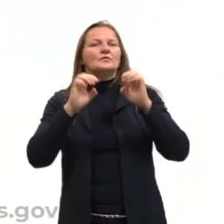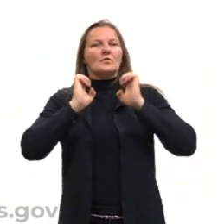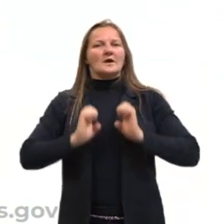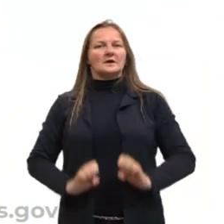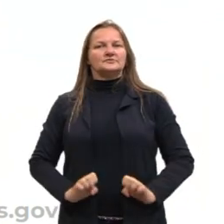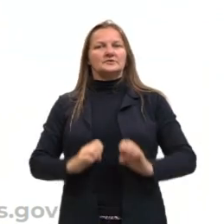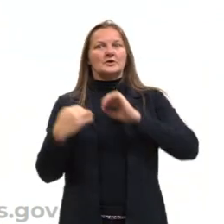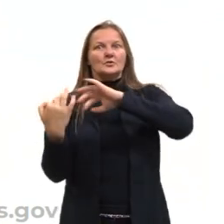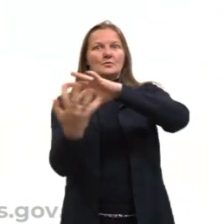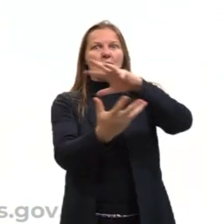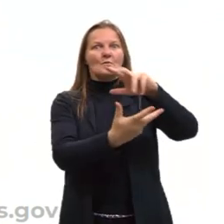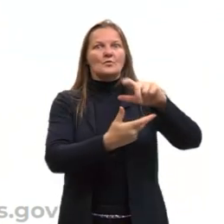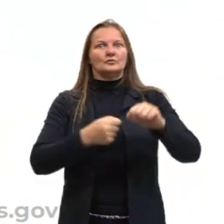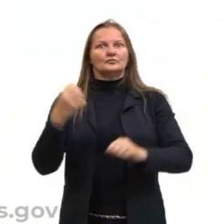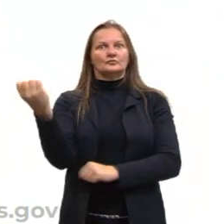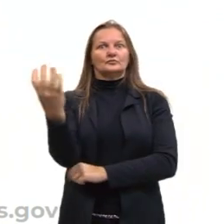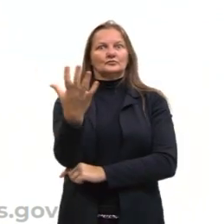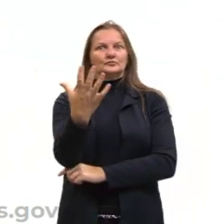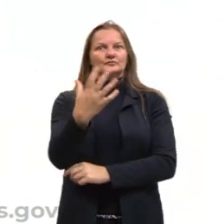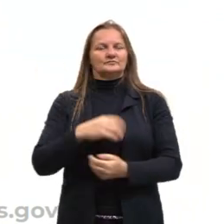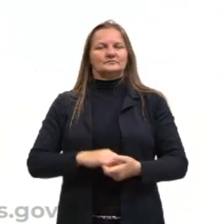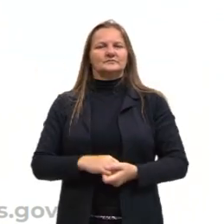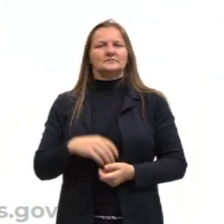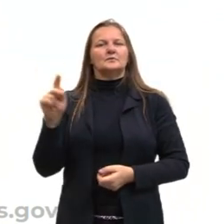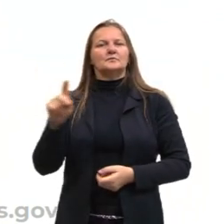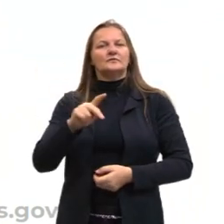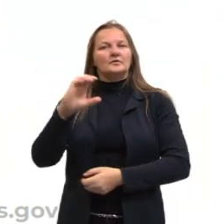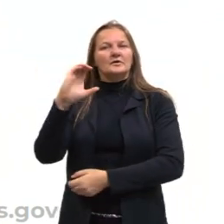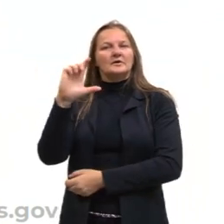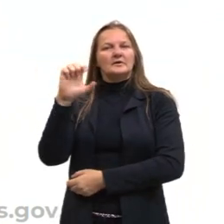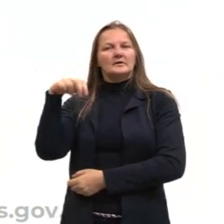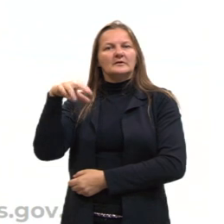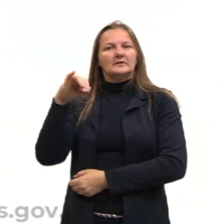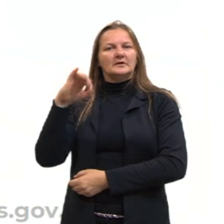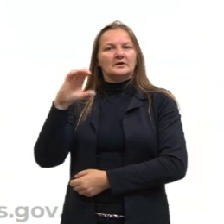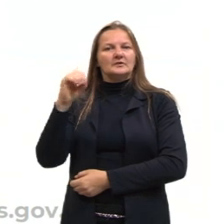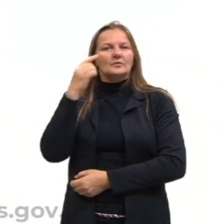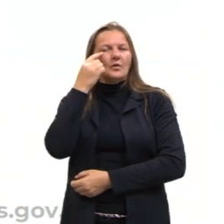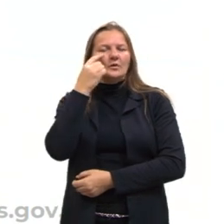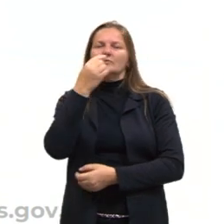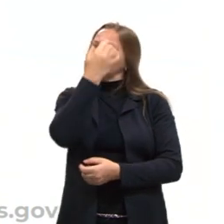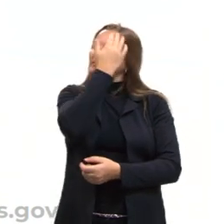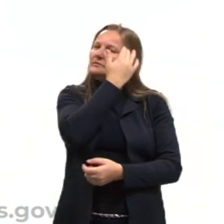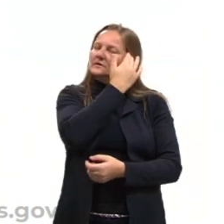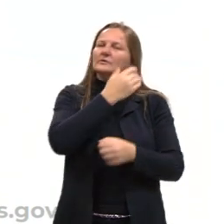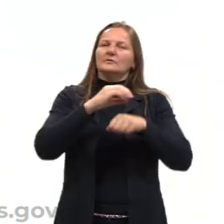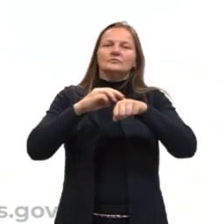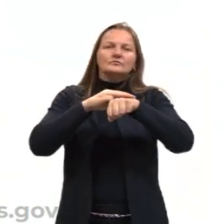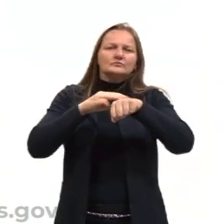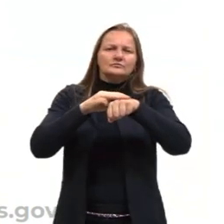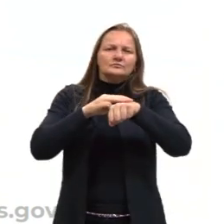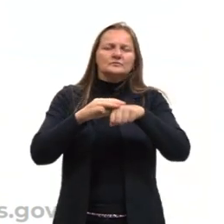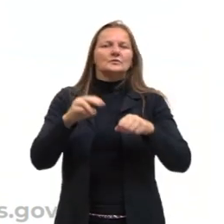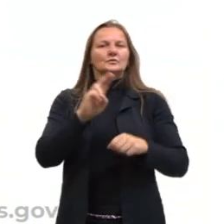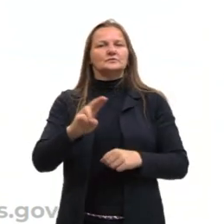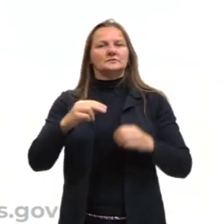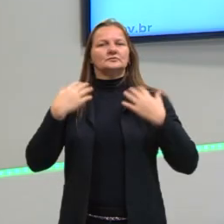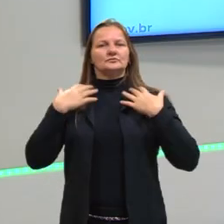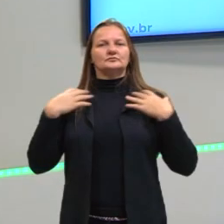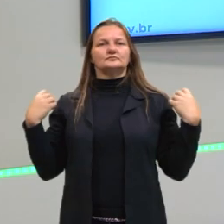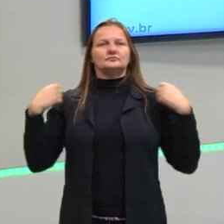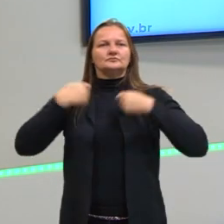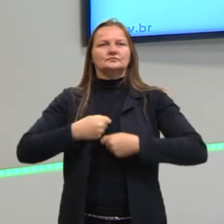ética no mundo contemporâneo Eu sou professor clênio mazzoneto tem olhos e cabelos castanhos Estou vestindo